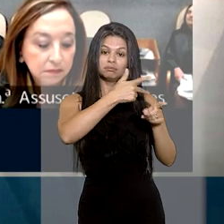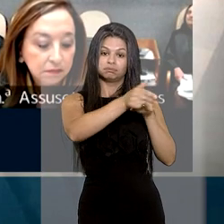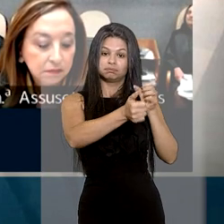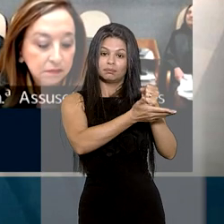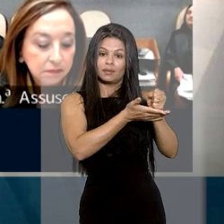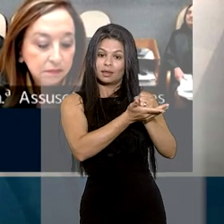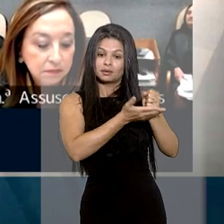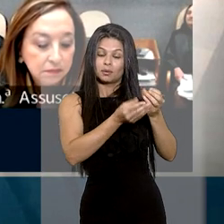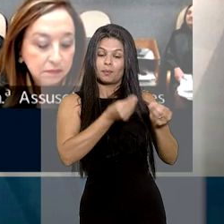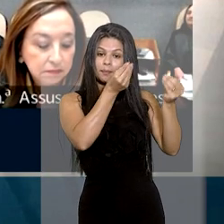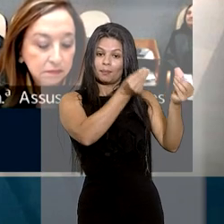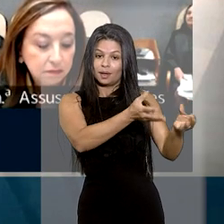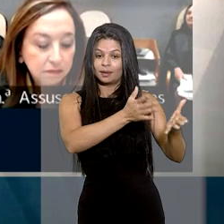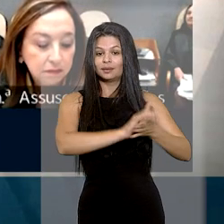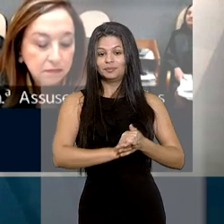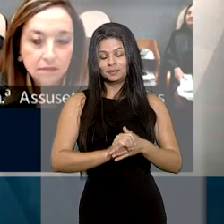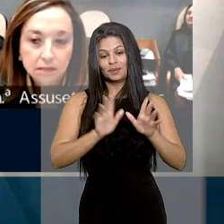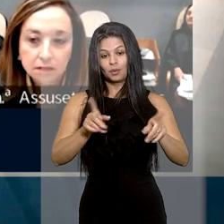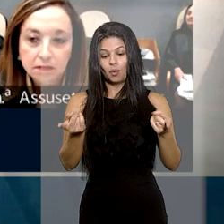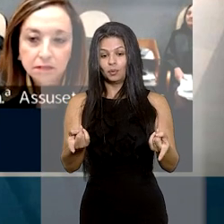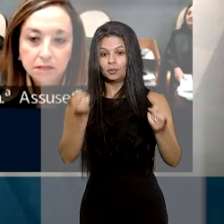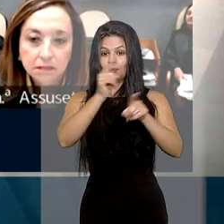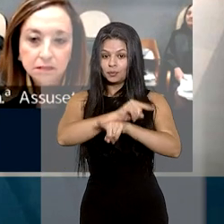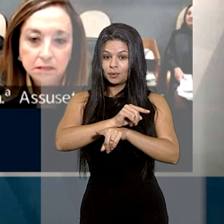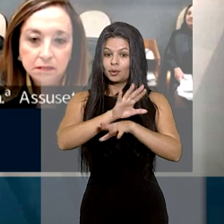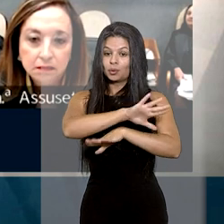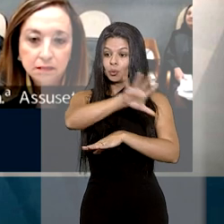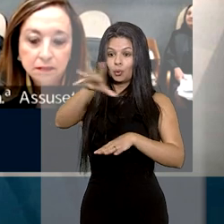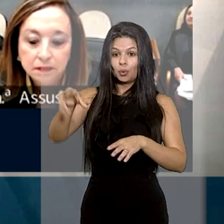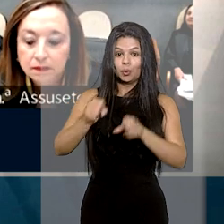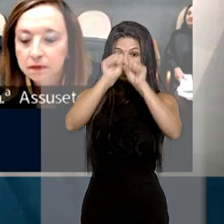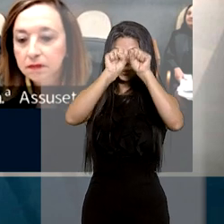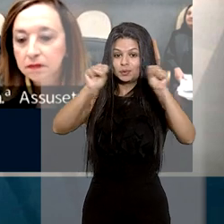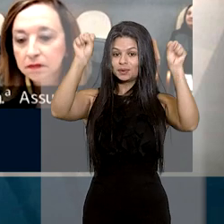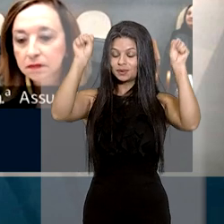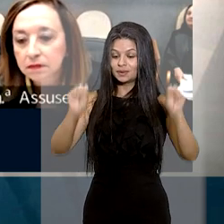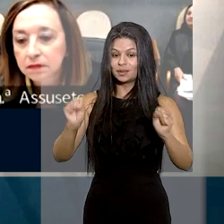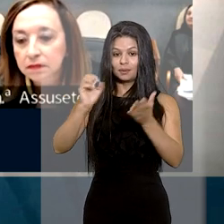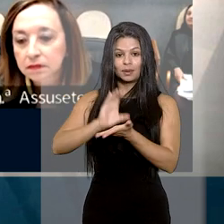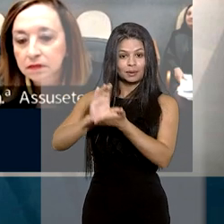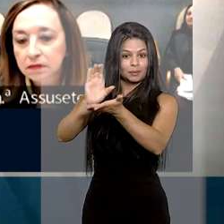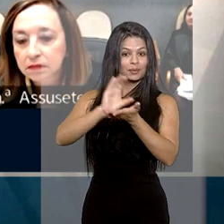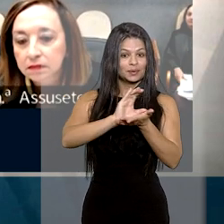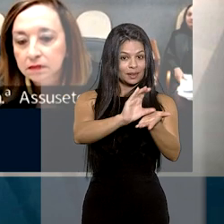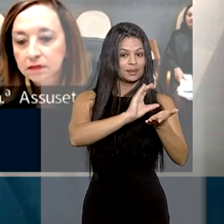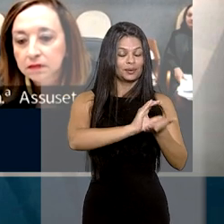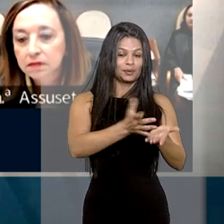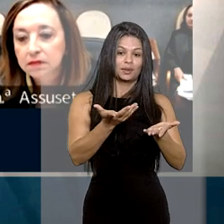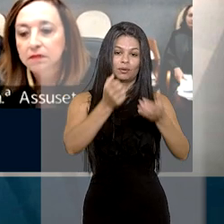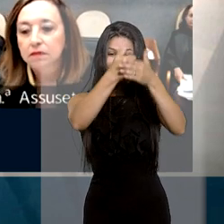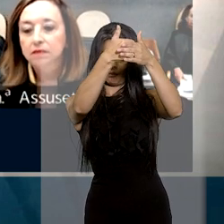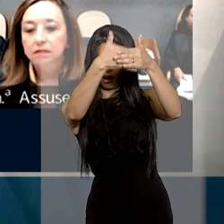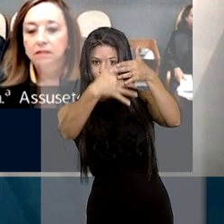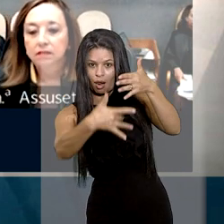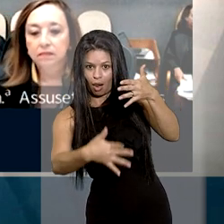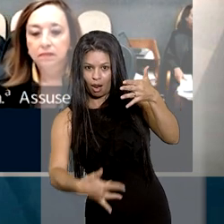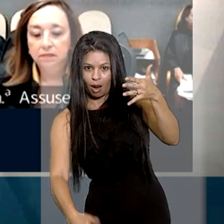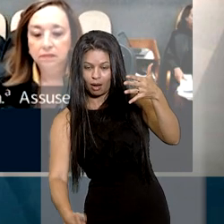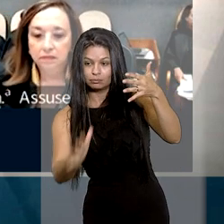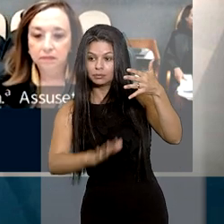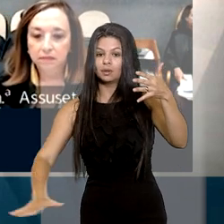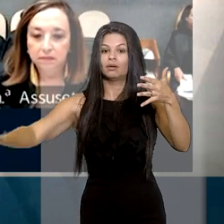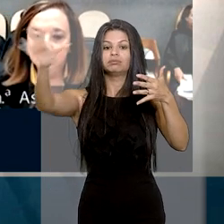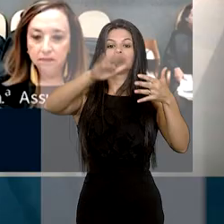sob pena de se desvirtuar todo o sistema remuneratório além de implicar em efeito Cascata na remuneração